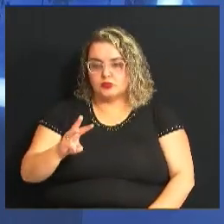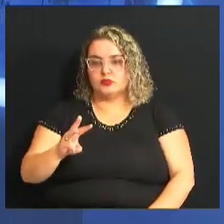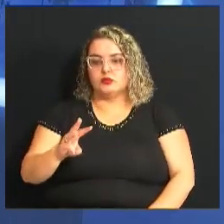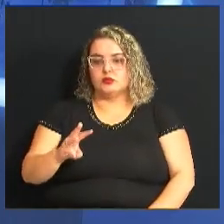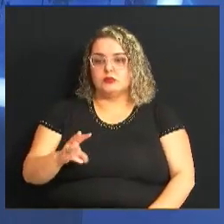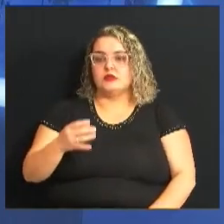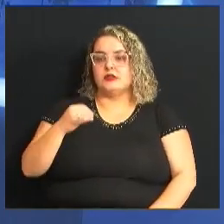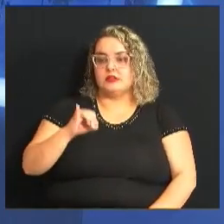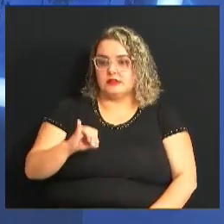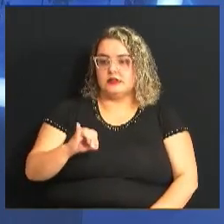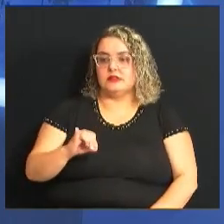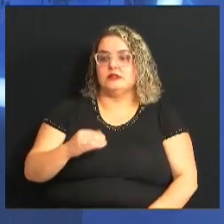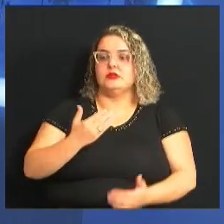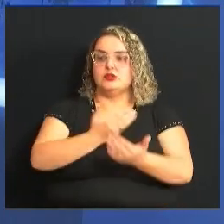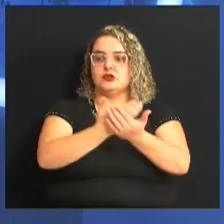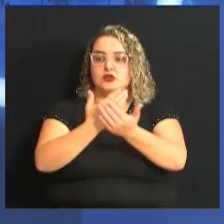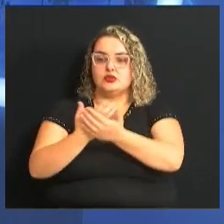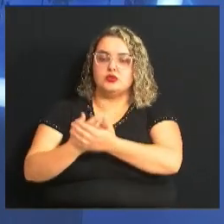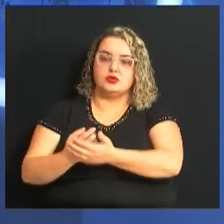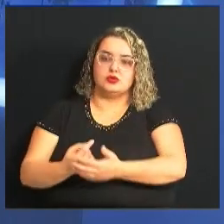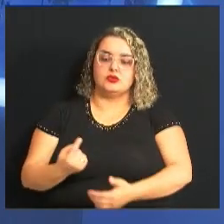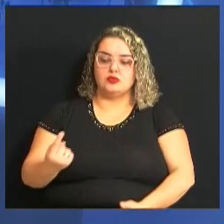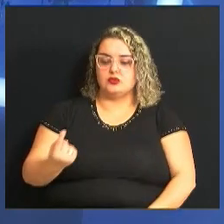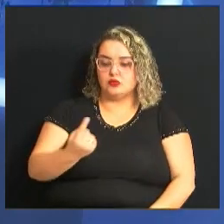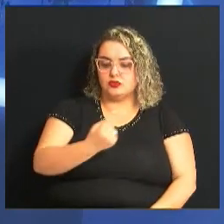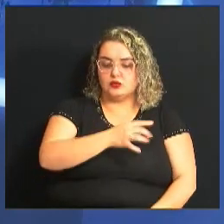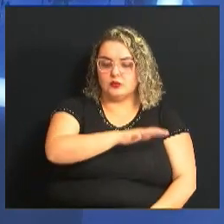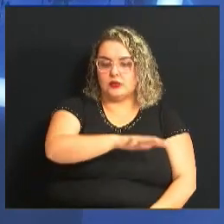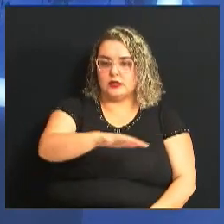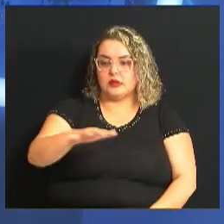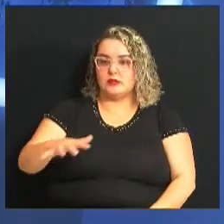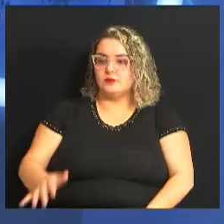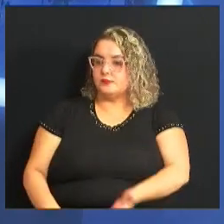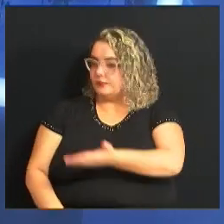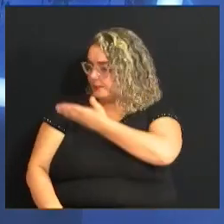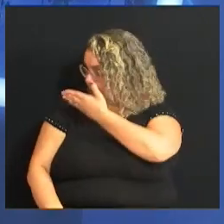você estuda em uma dessas áreas,